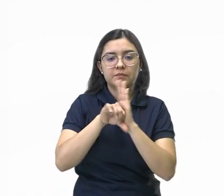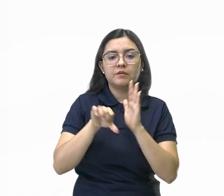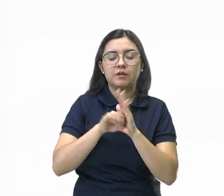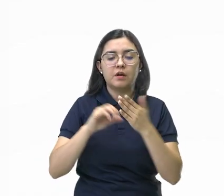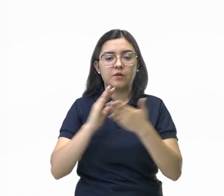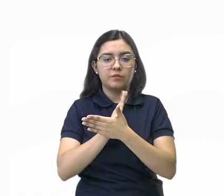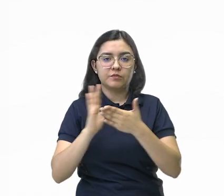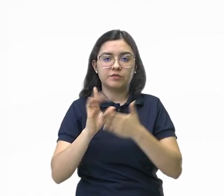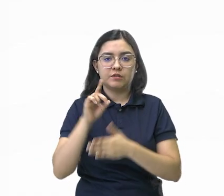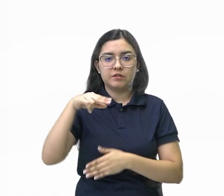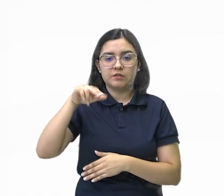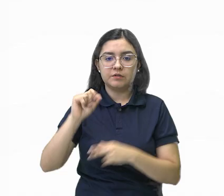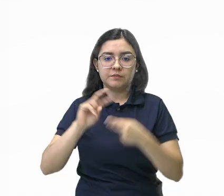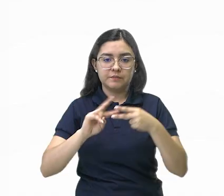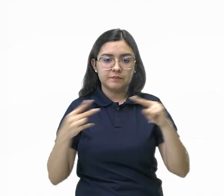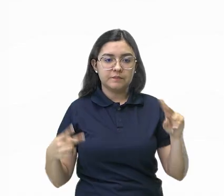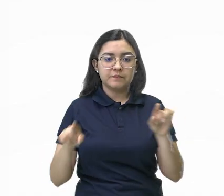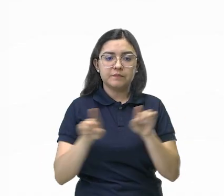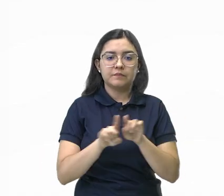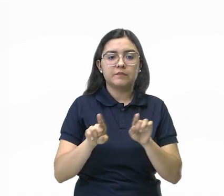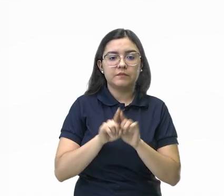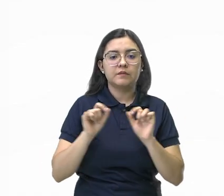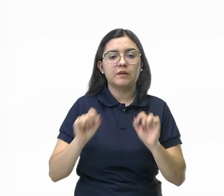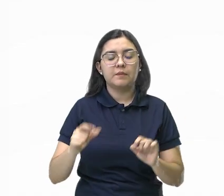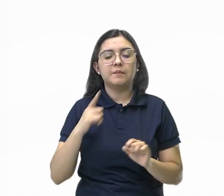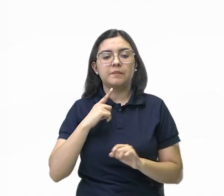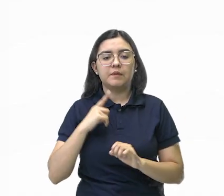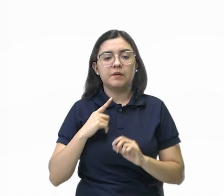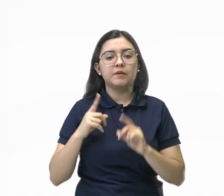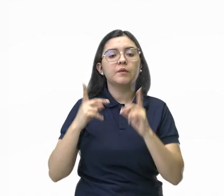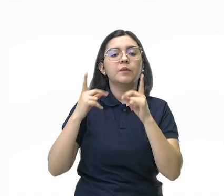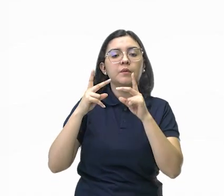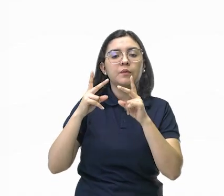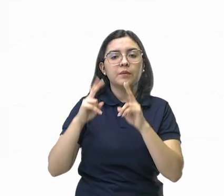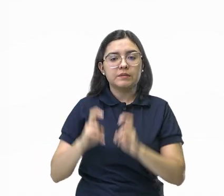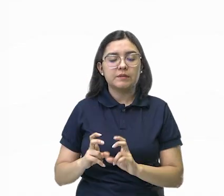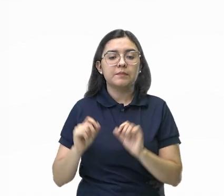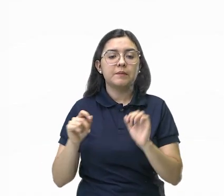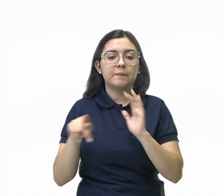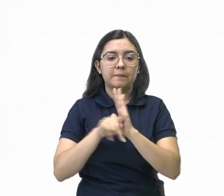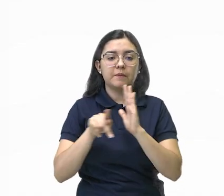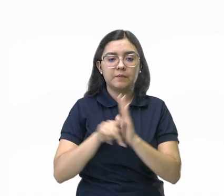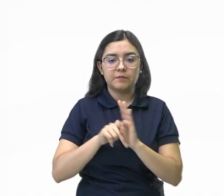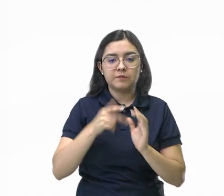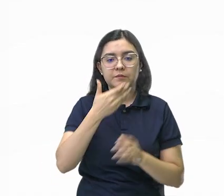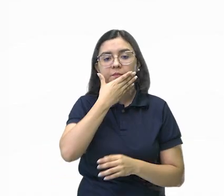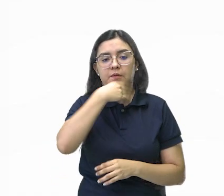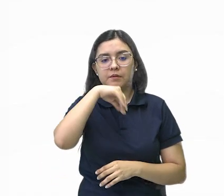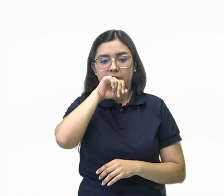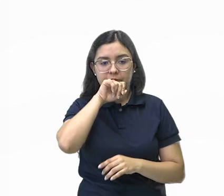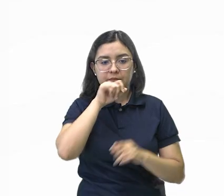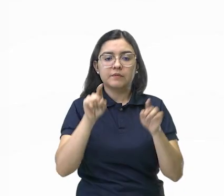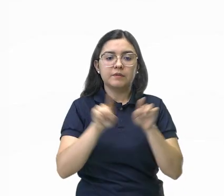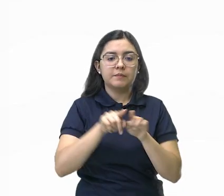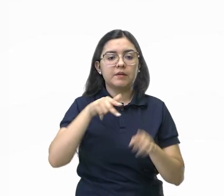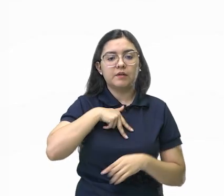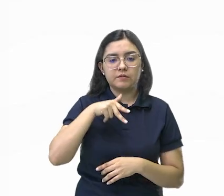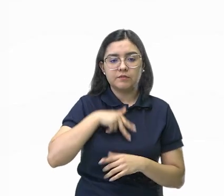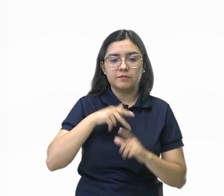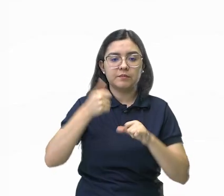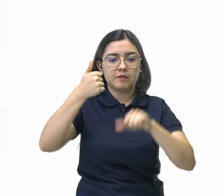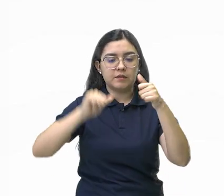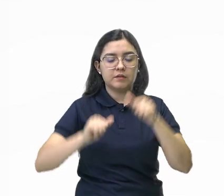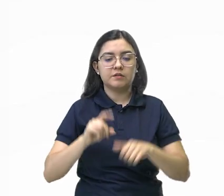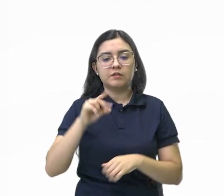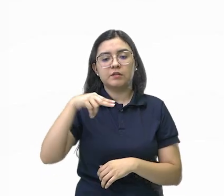pequenas amostras. Temos o teste de paternidade e a aplicação também na arqueologia, né, para análise de DNA